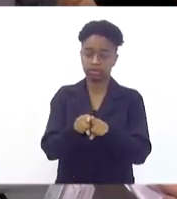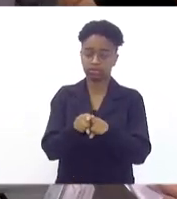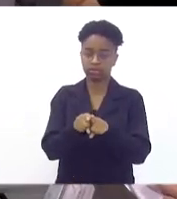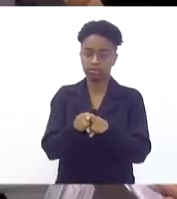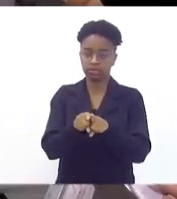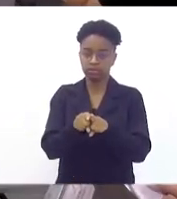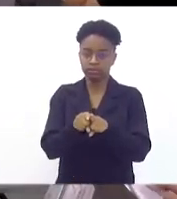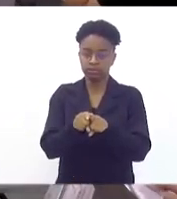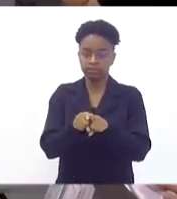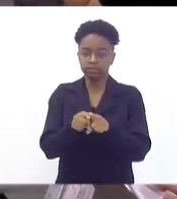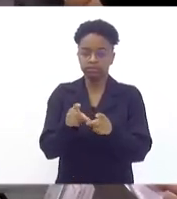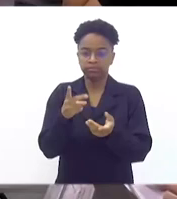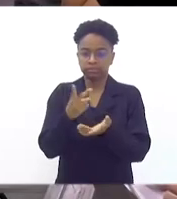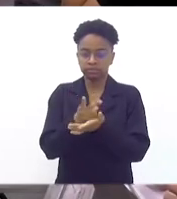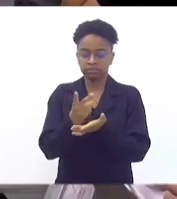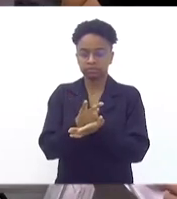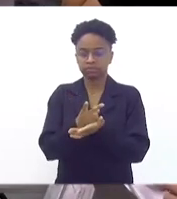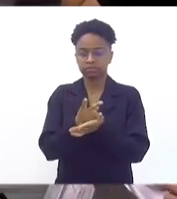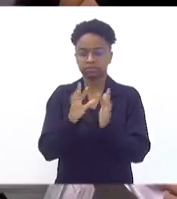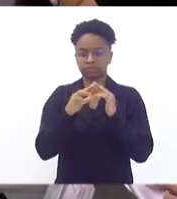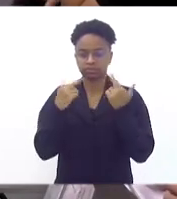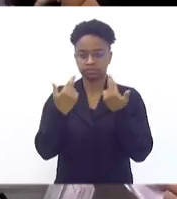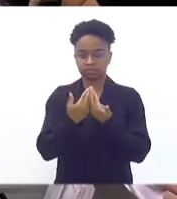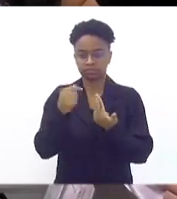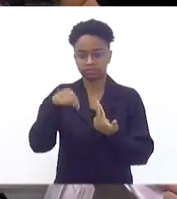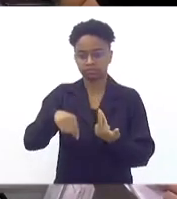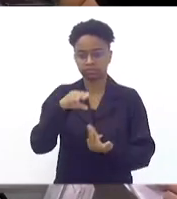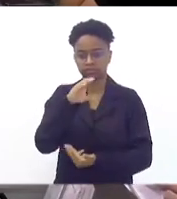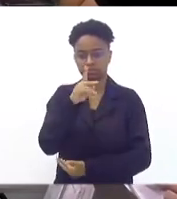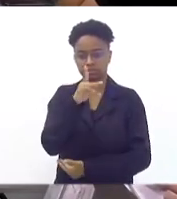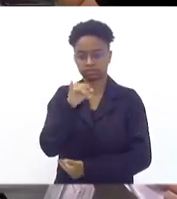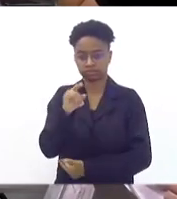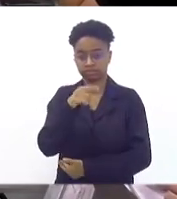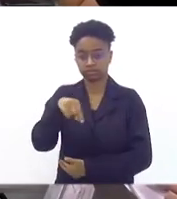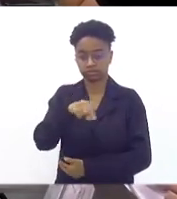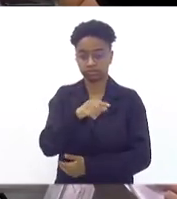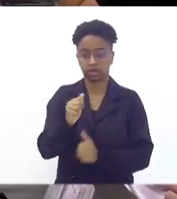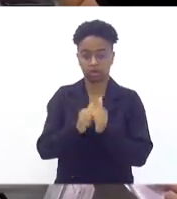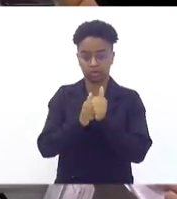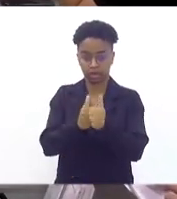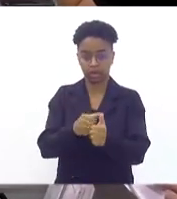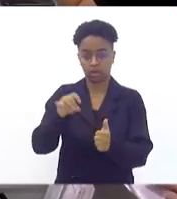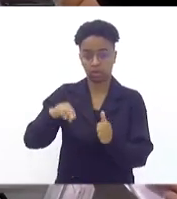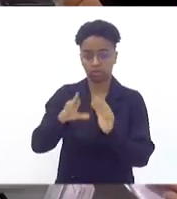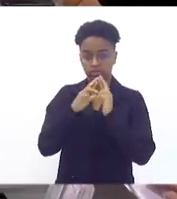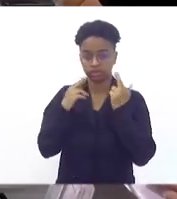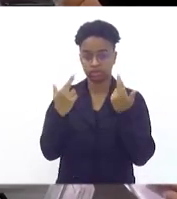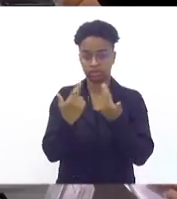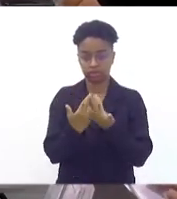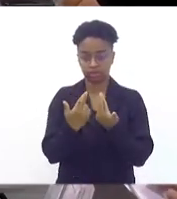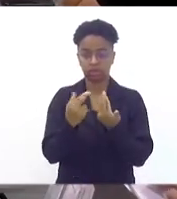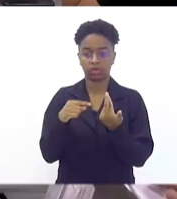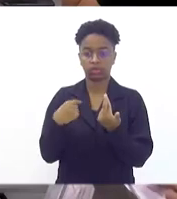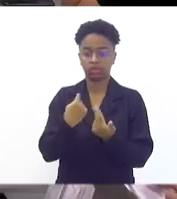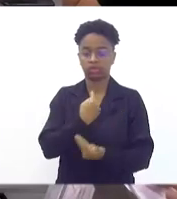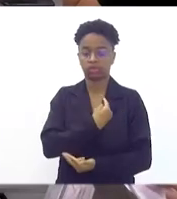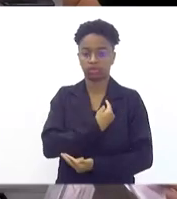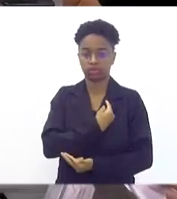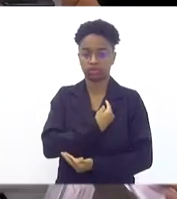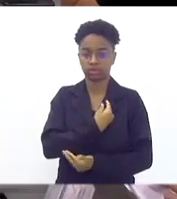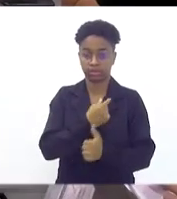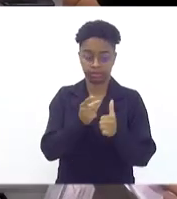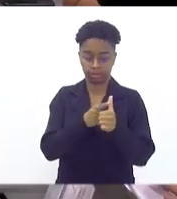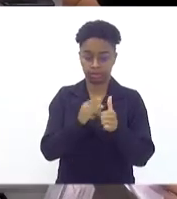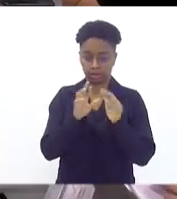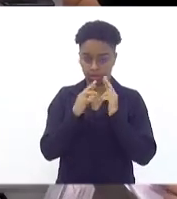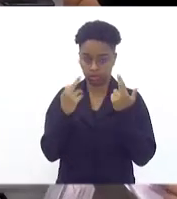tem sido todas as sessões dessa CPI na última sentada nós é importante dizer que na primeira reunião